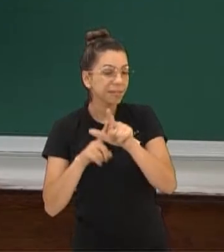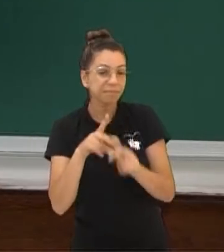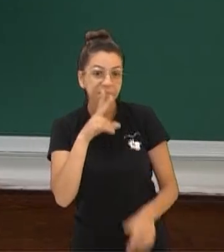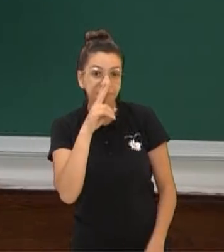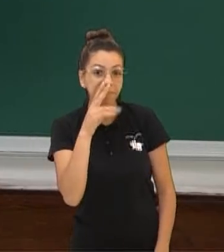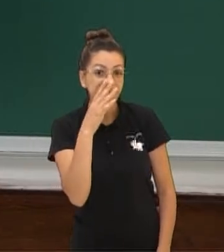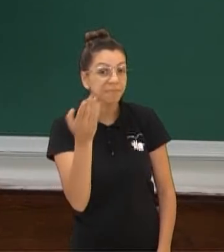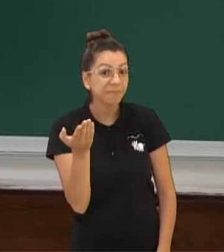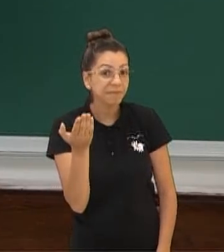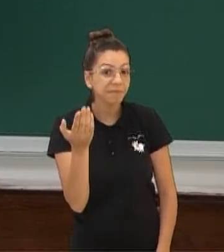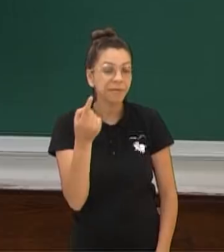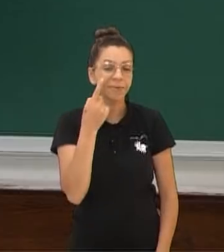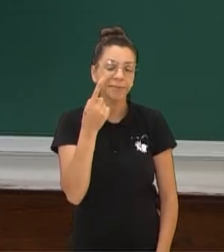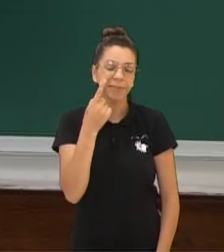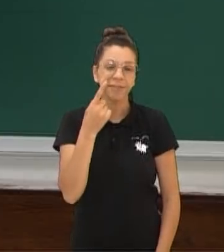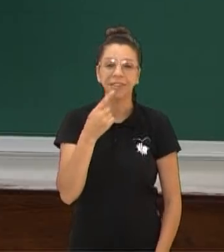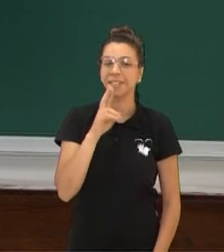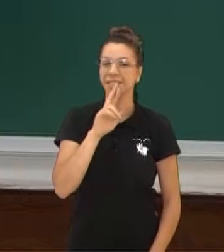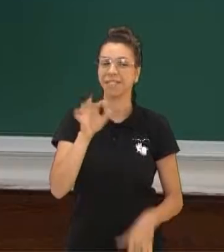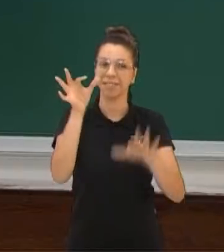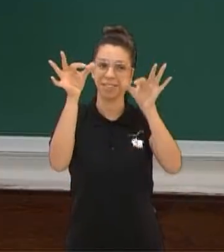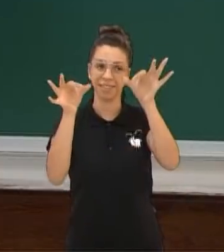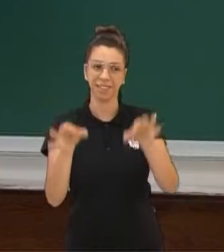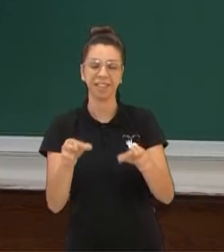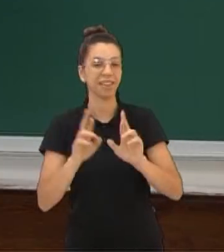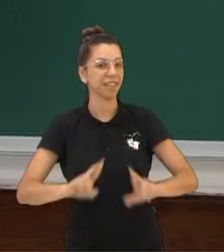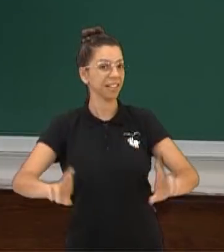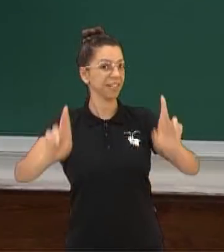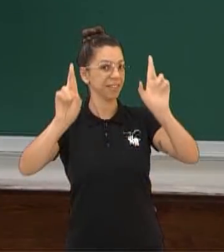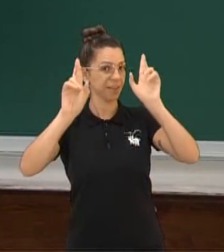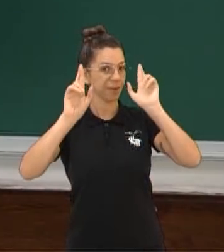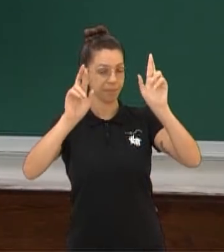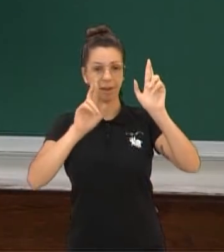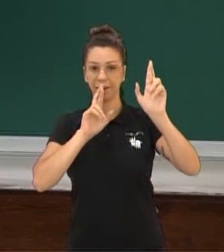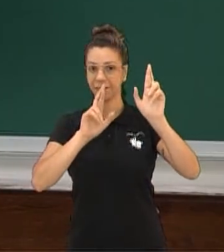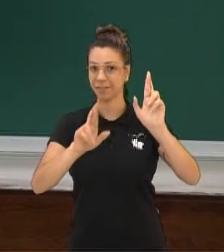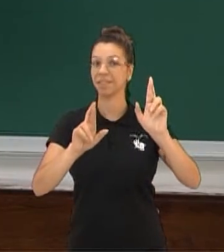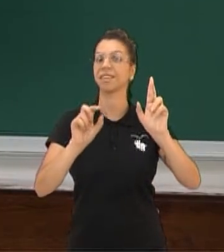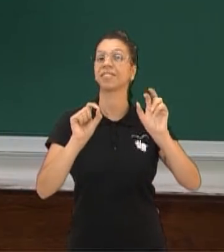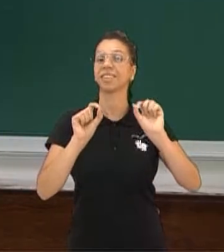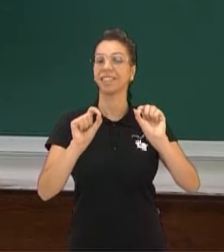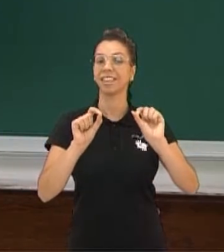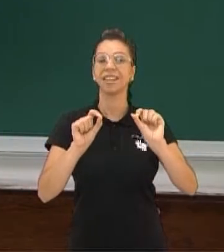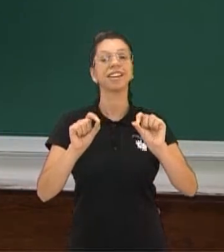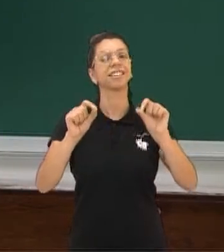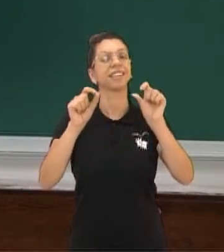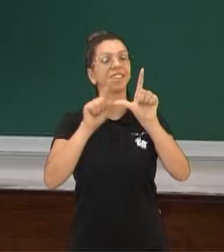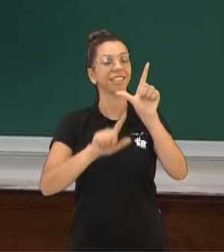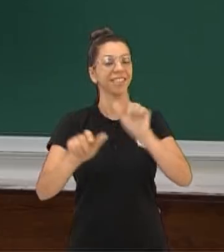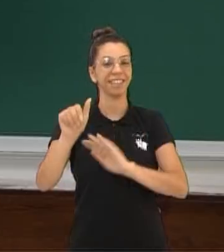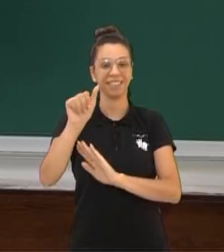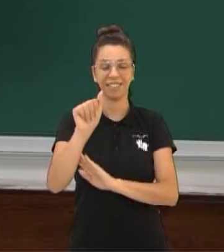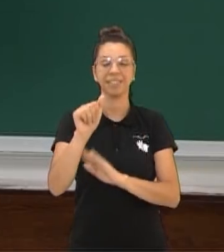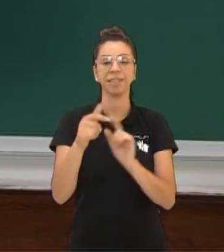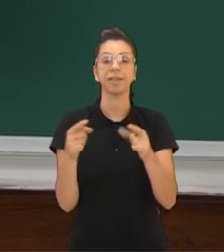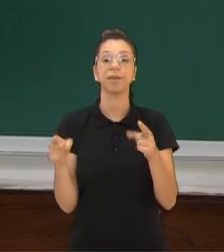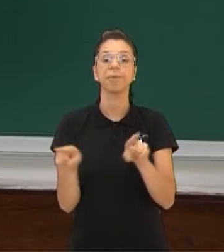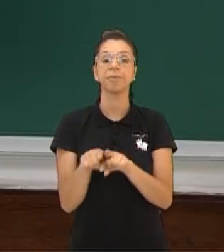é? Vamos ver então se você acertou. Eu espero que você tenha marcado a letra A. Ele está ali na palavra